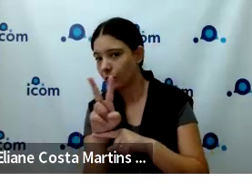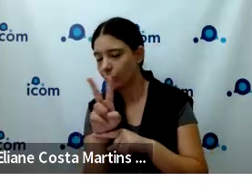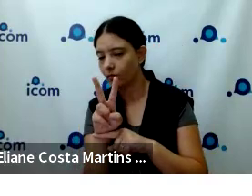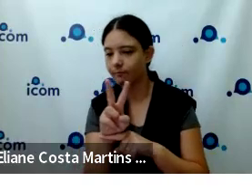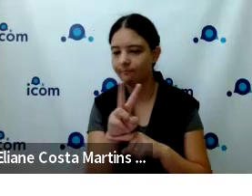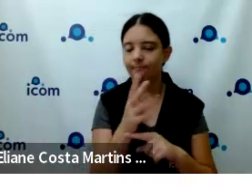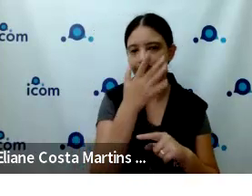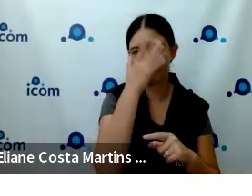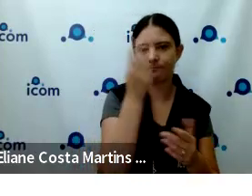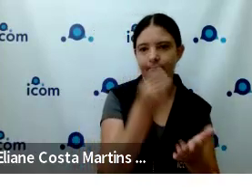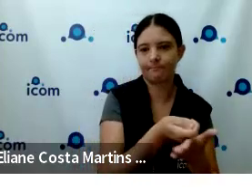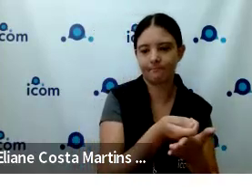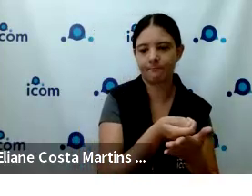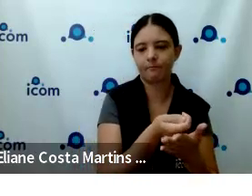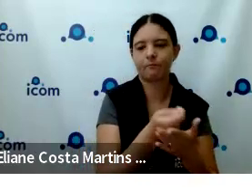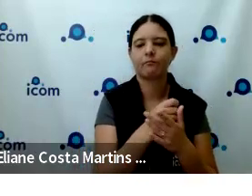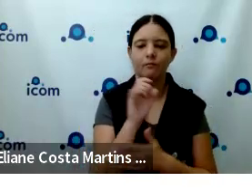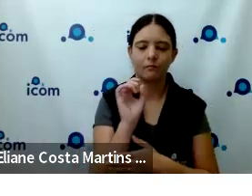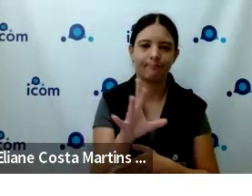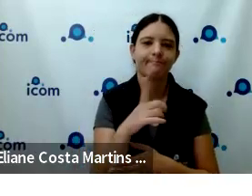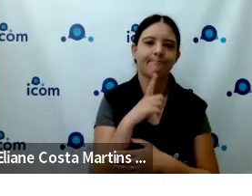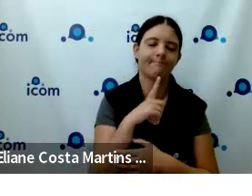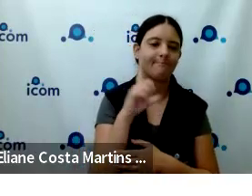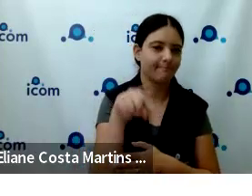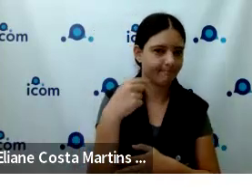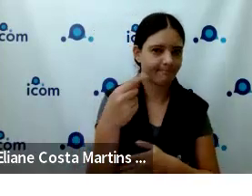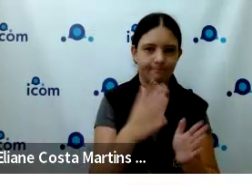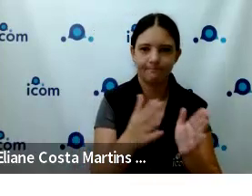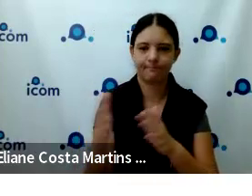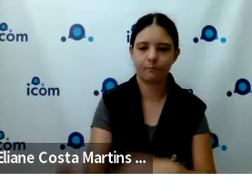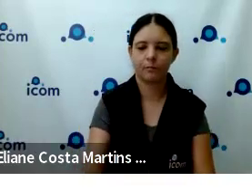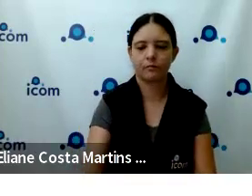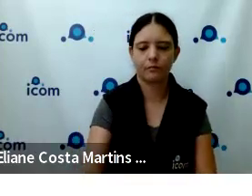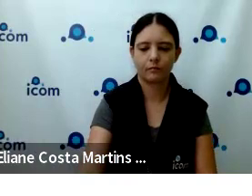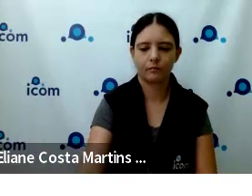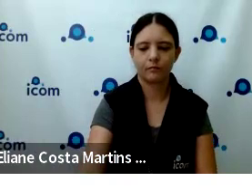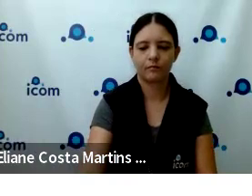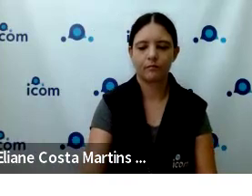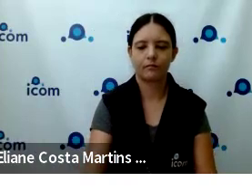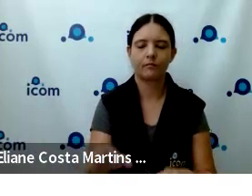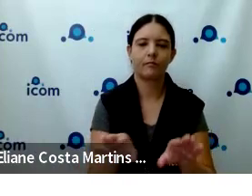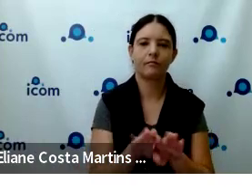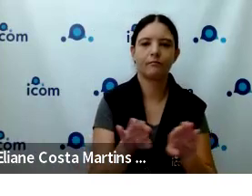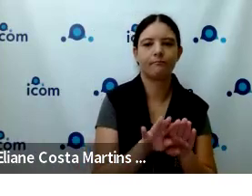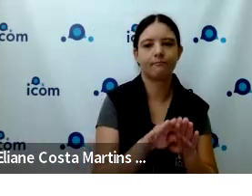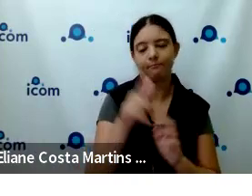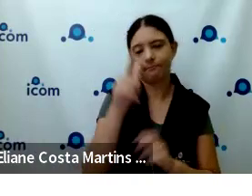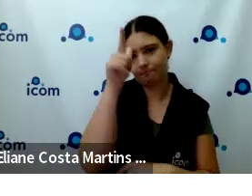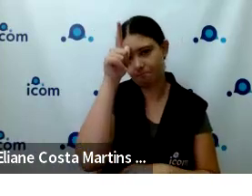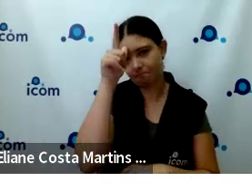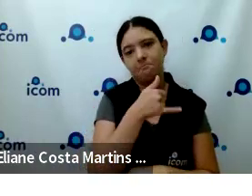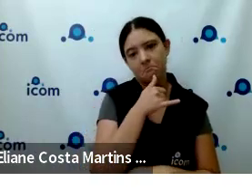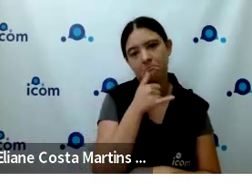e o contribuinte, ela só ocorre dentro dos autos do processo. Na Alemanha tem alguns exemplos interessantes. Primeiro, já não